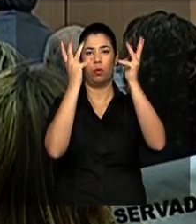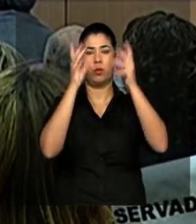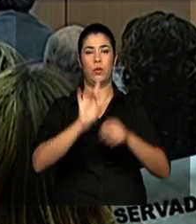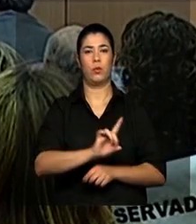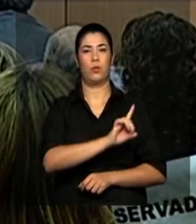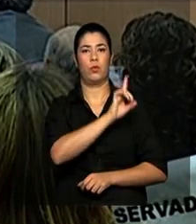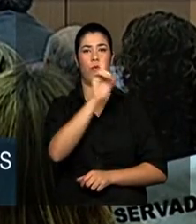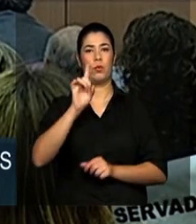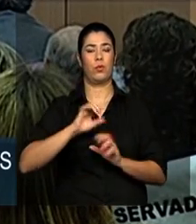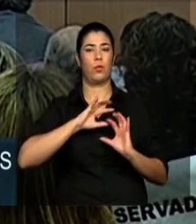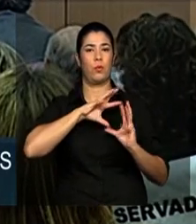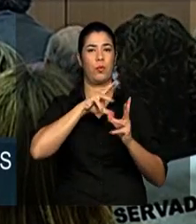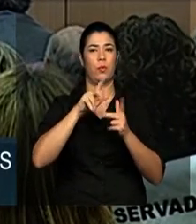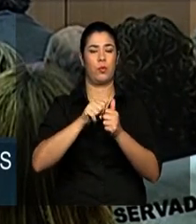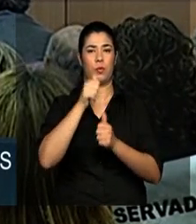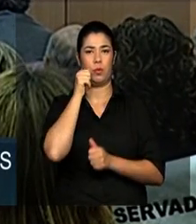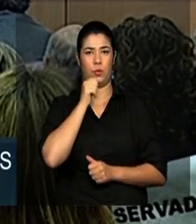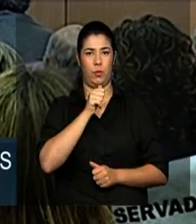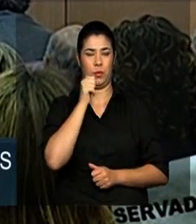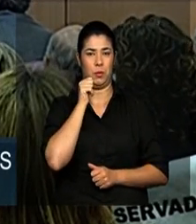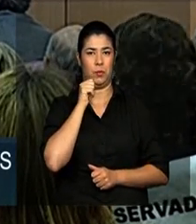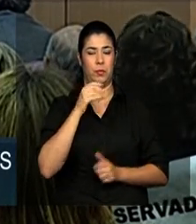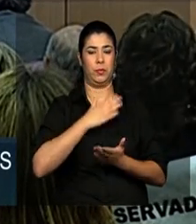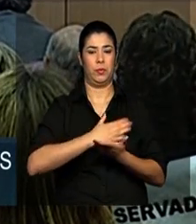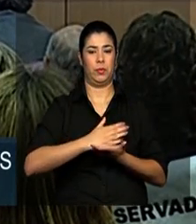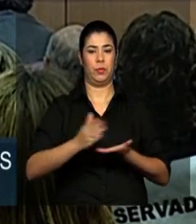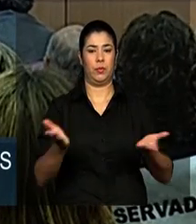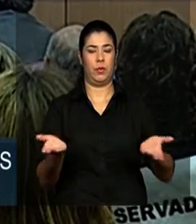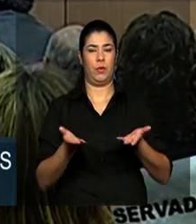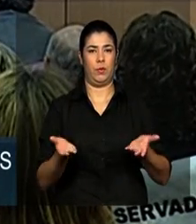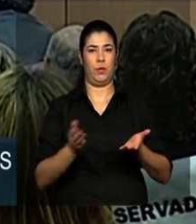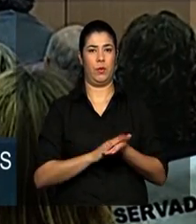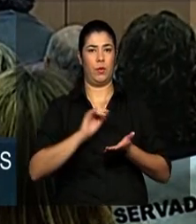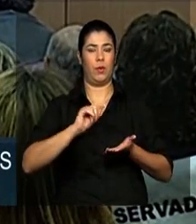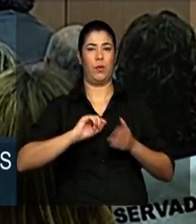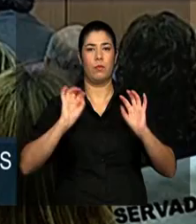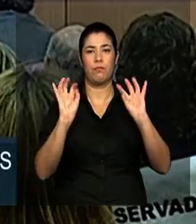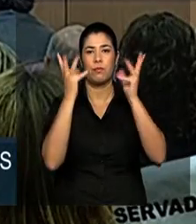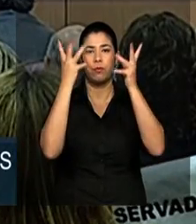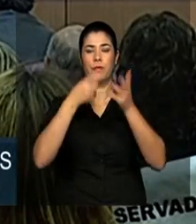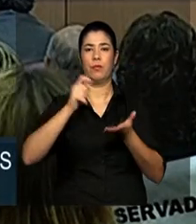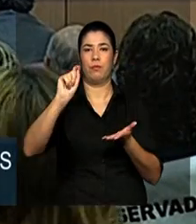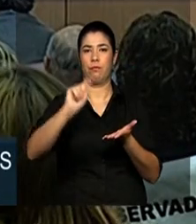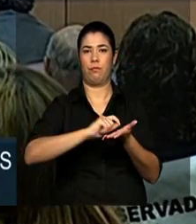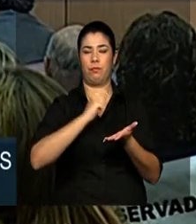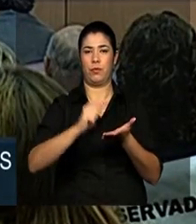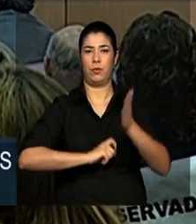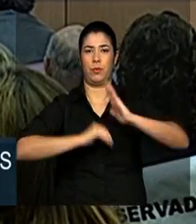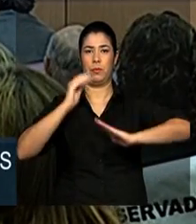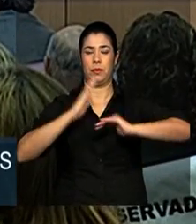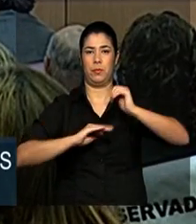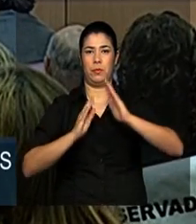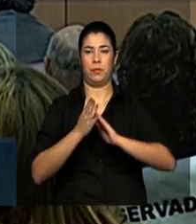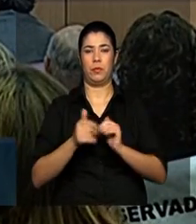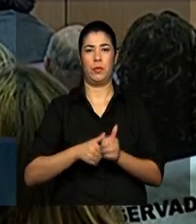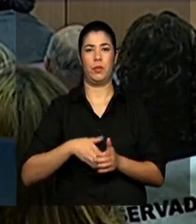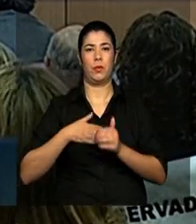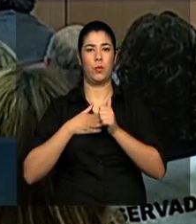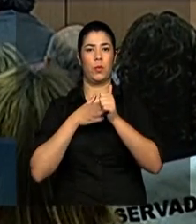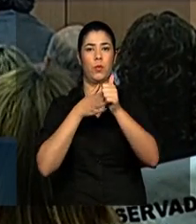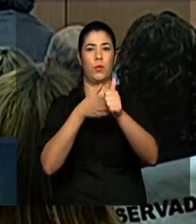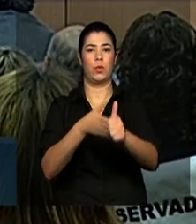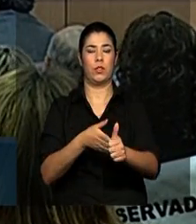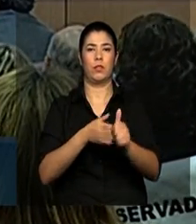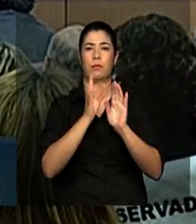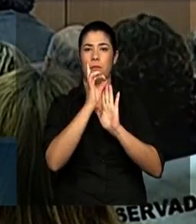Dia Internacional da Mulher, tem início a solenidade de assinatura de atos que estabelecem diretrizes para